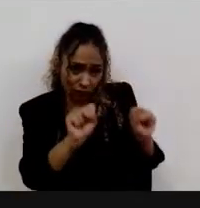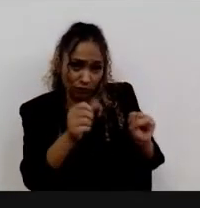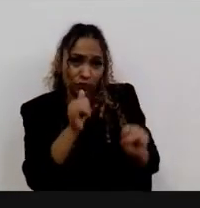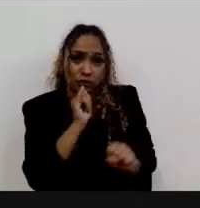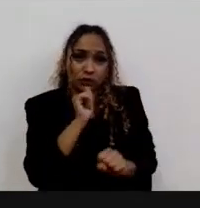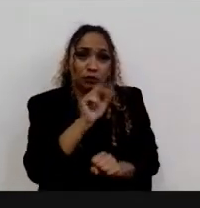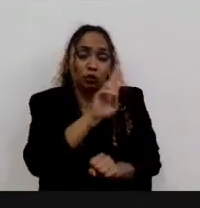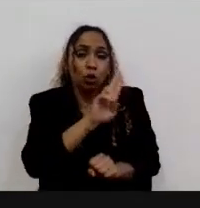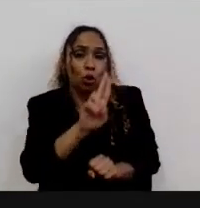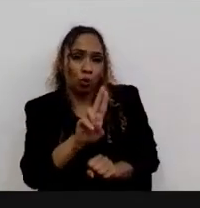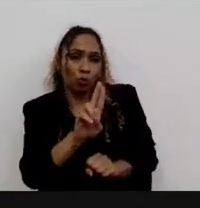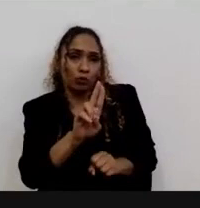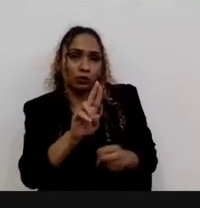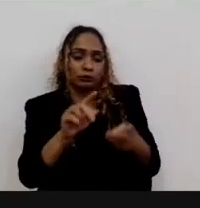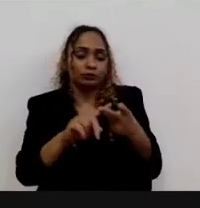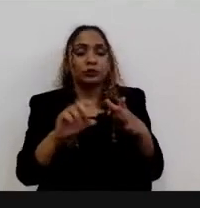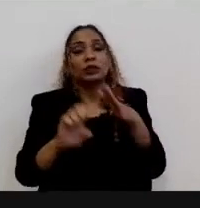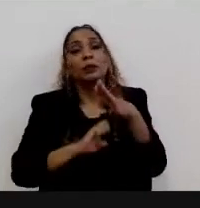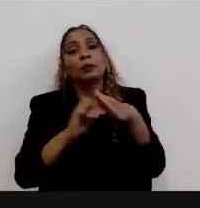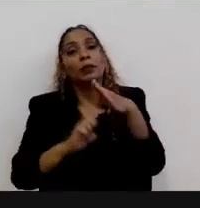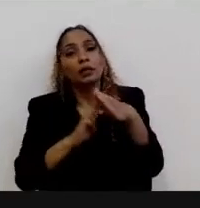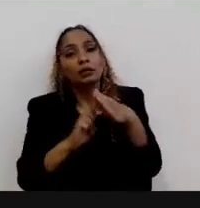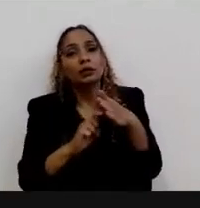nome, organização,